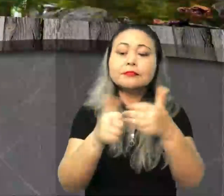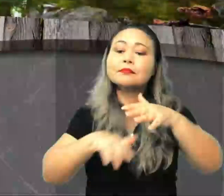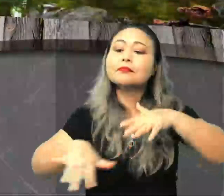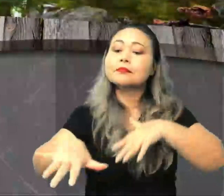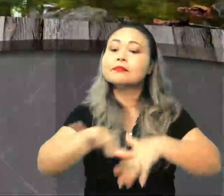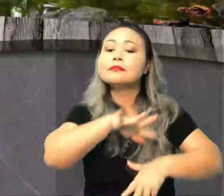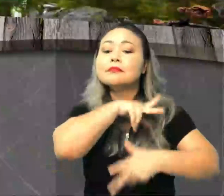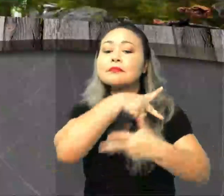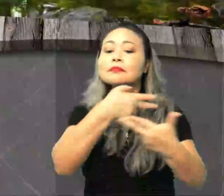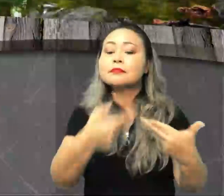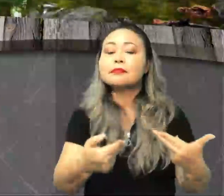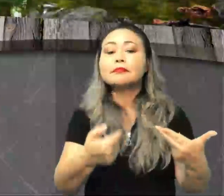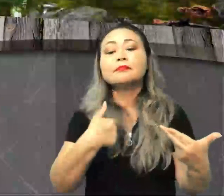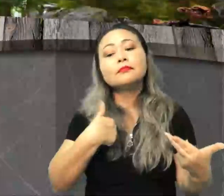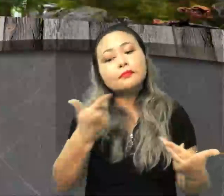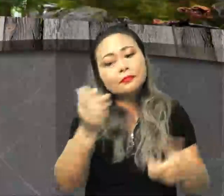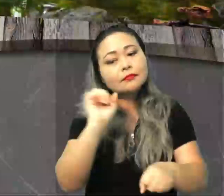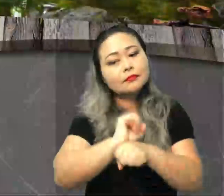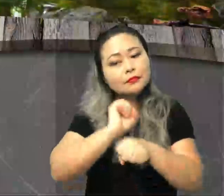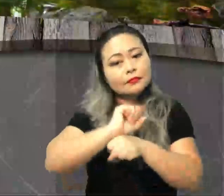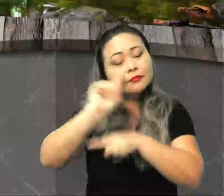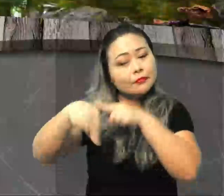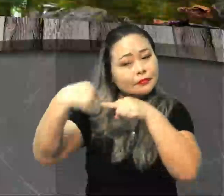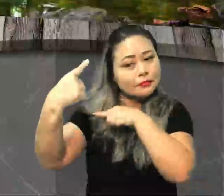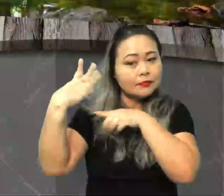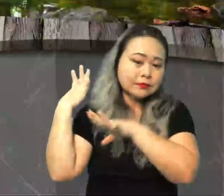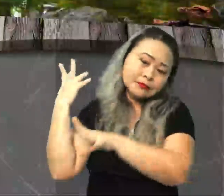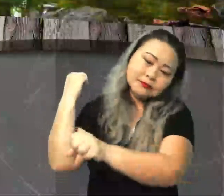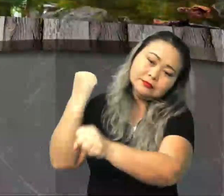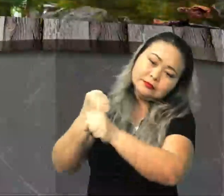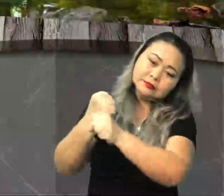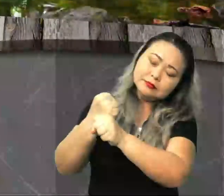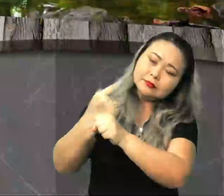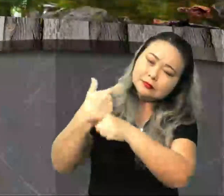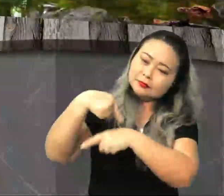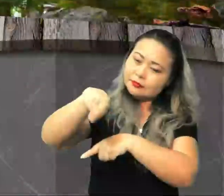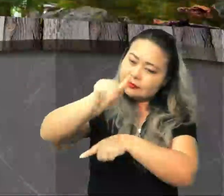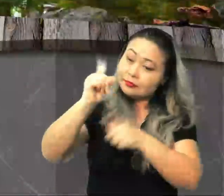reino Animalia, e eu te aguardo para a gente fazer aquela